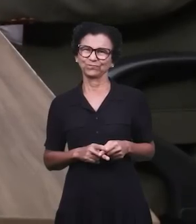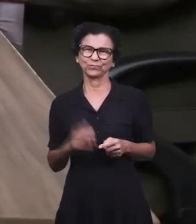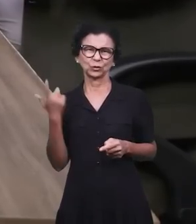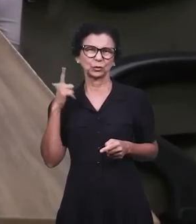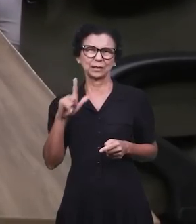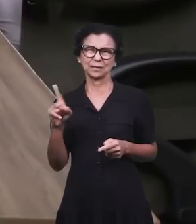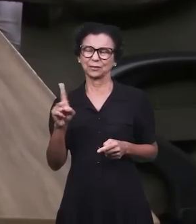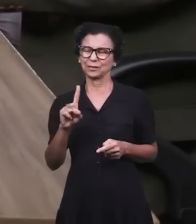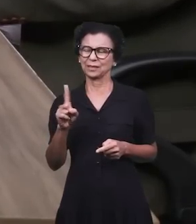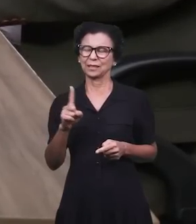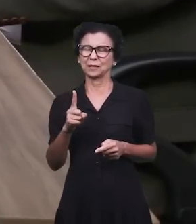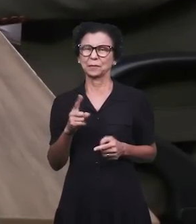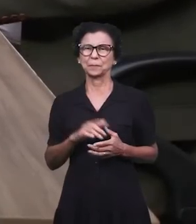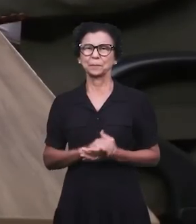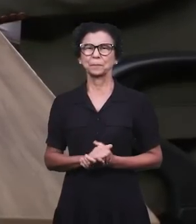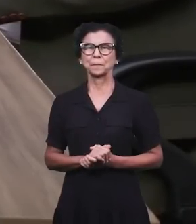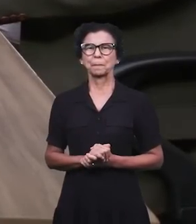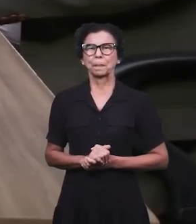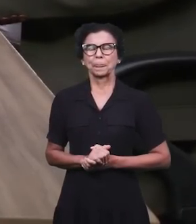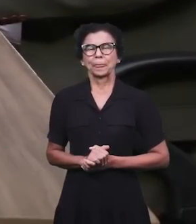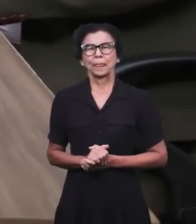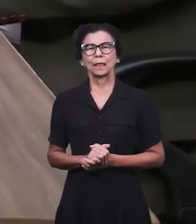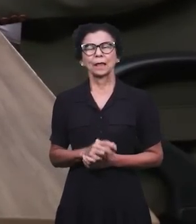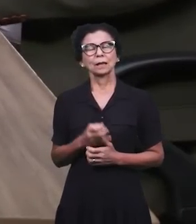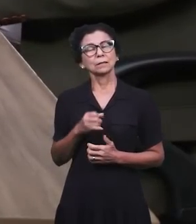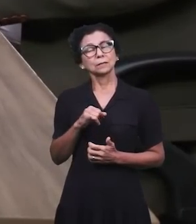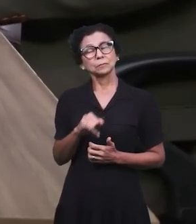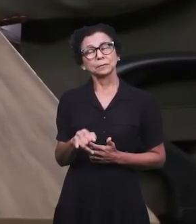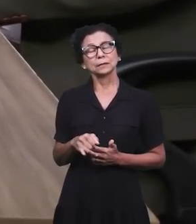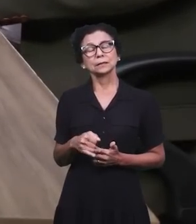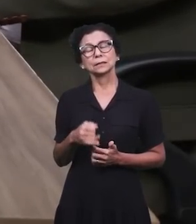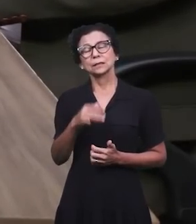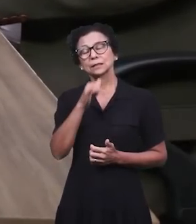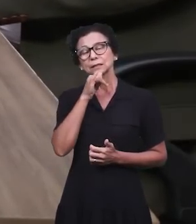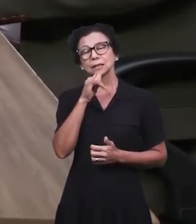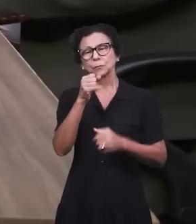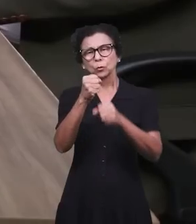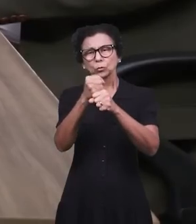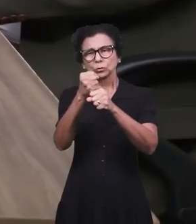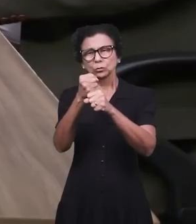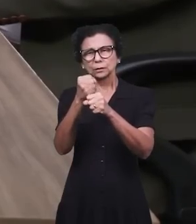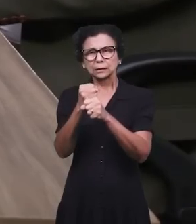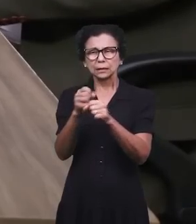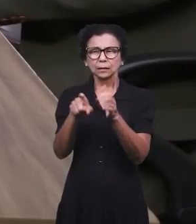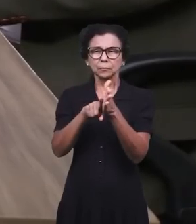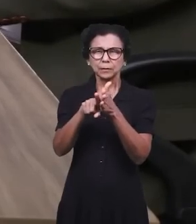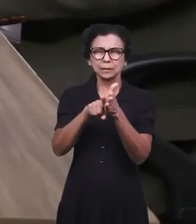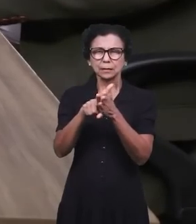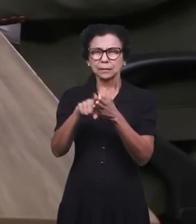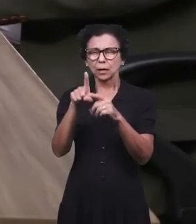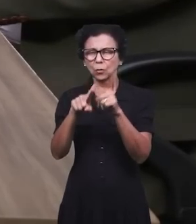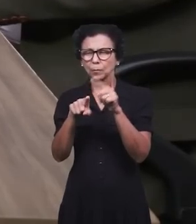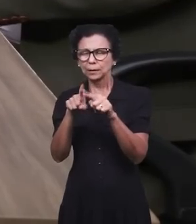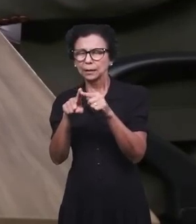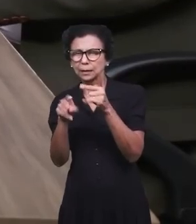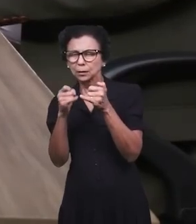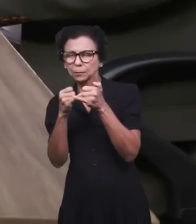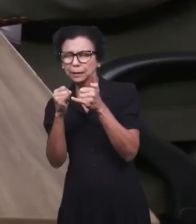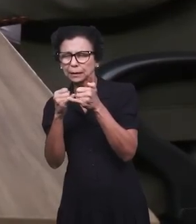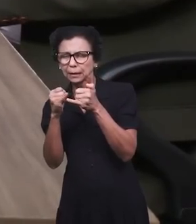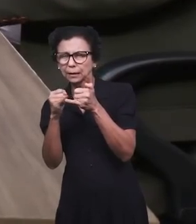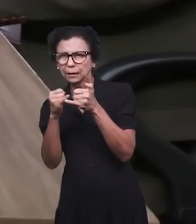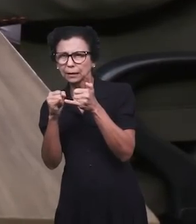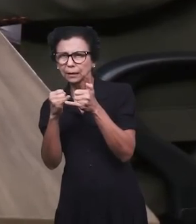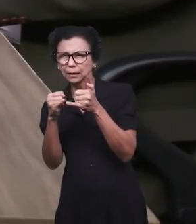se eu usar o material próximo àquele que era o material da época, talvez eu vou chegar bem próximo. Só que na vida espiritual, não. Se eu usar um material que vem da